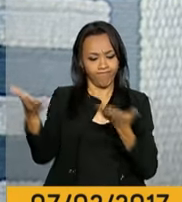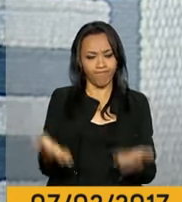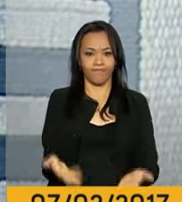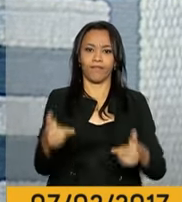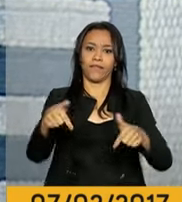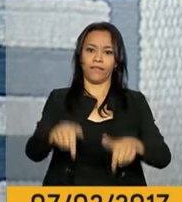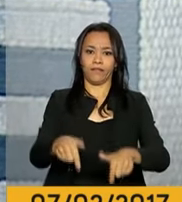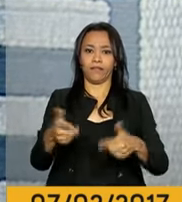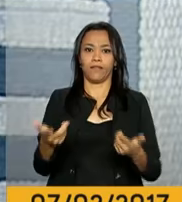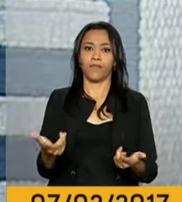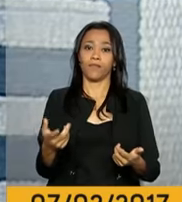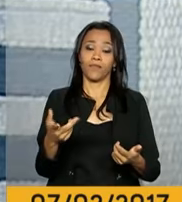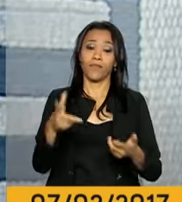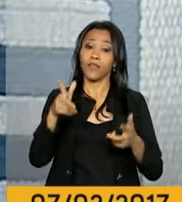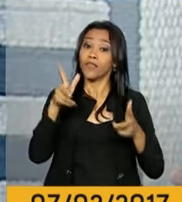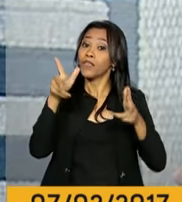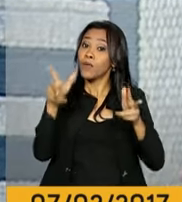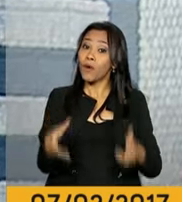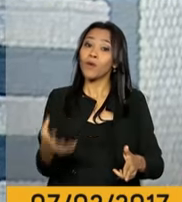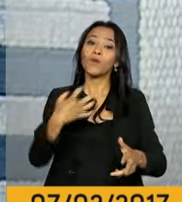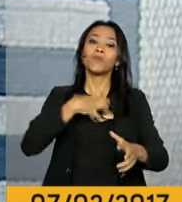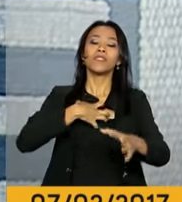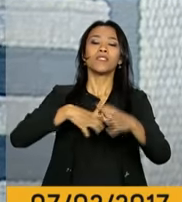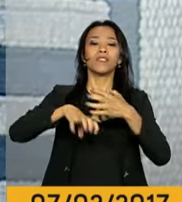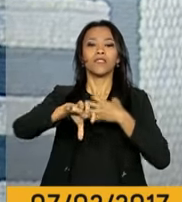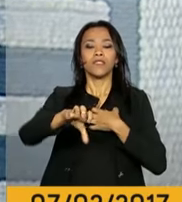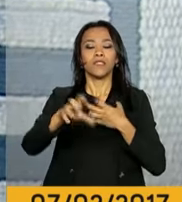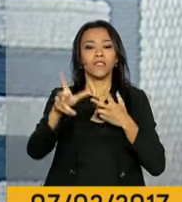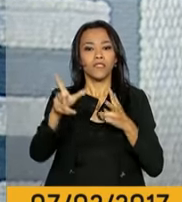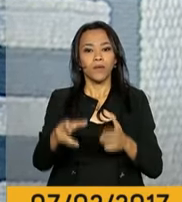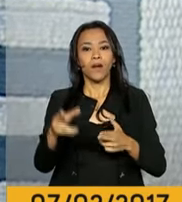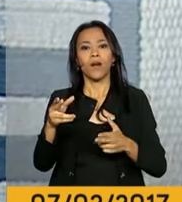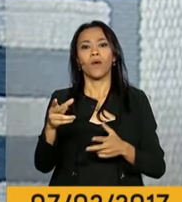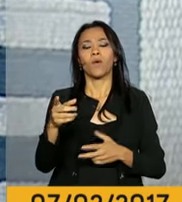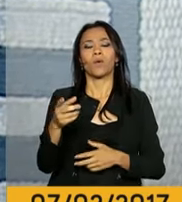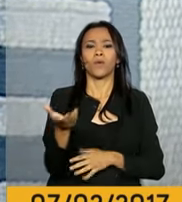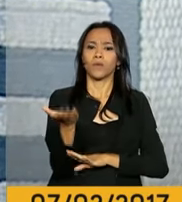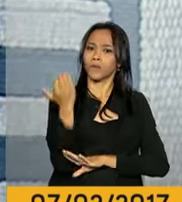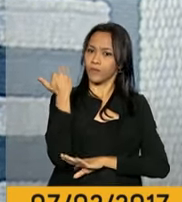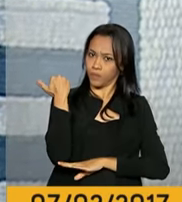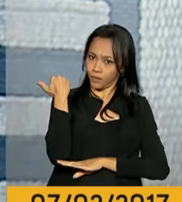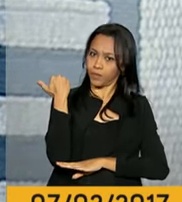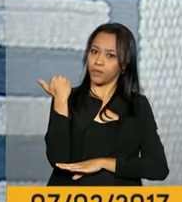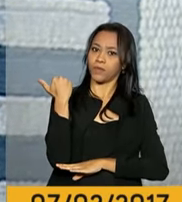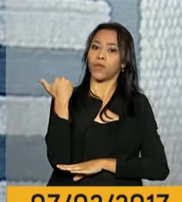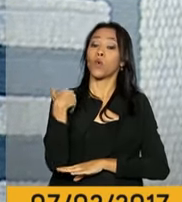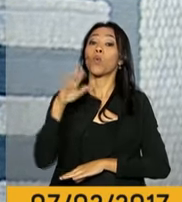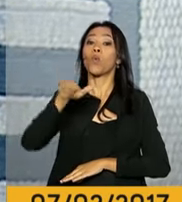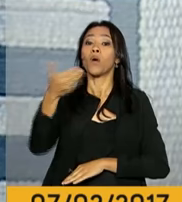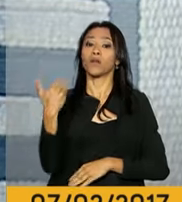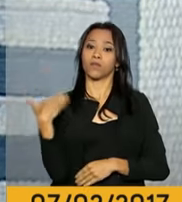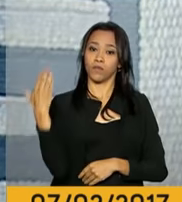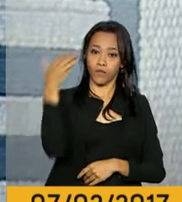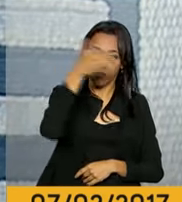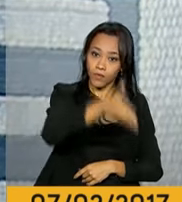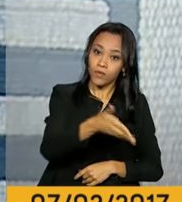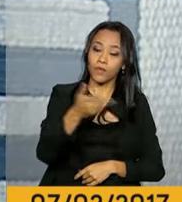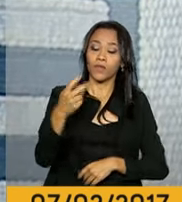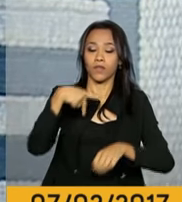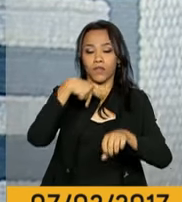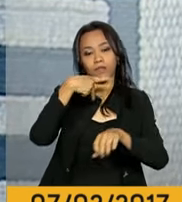quanto eu me senti em olivos em outubro último quando estive na Argentina